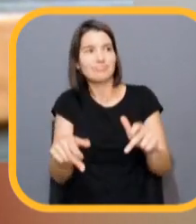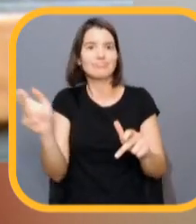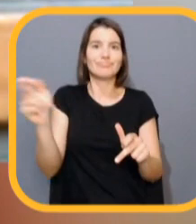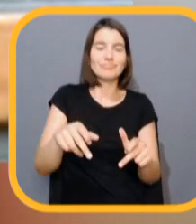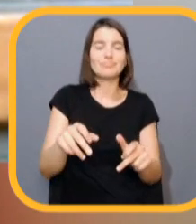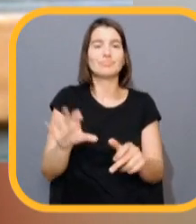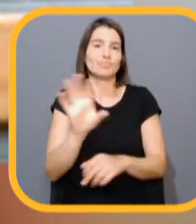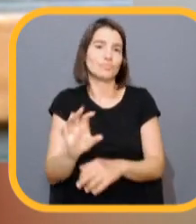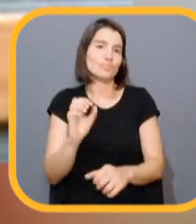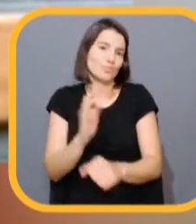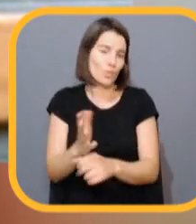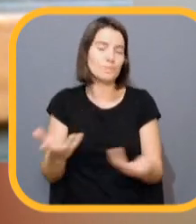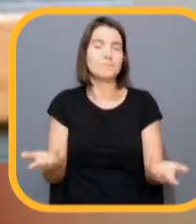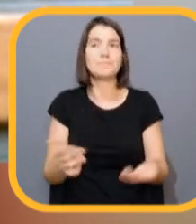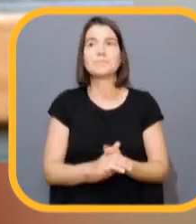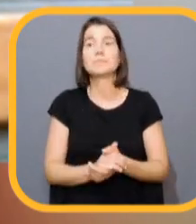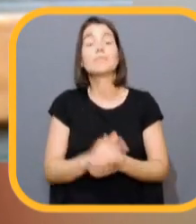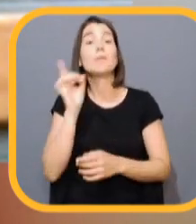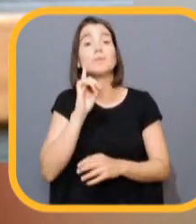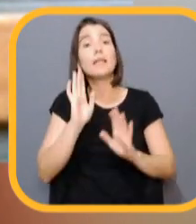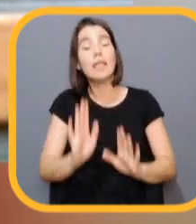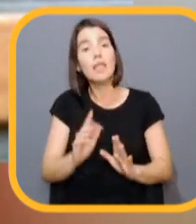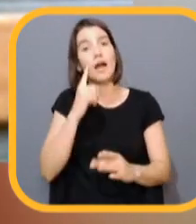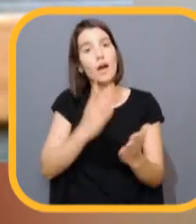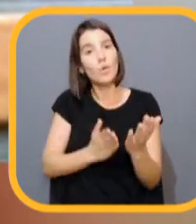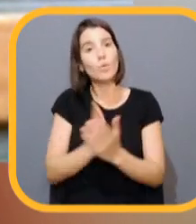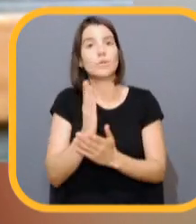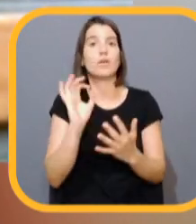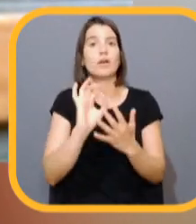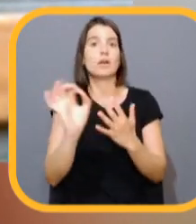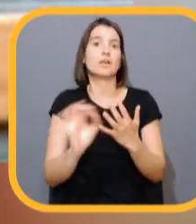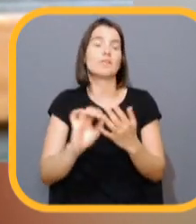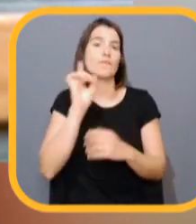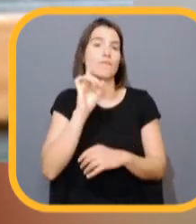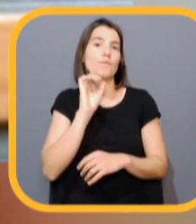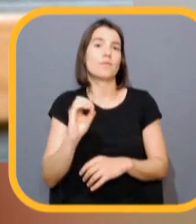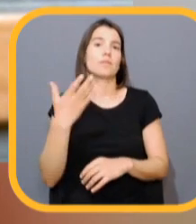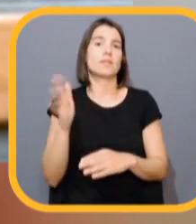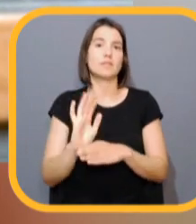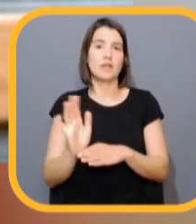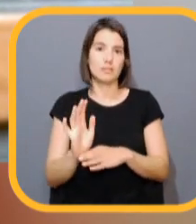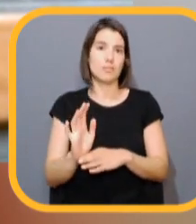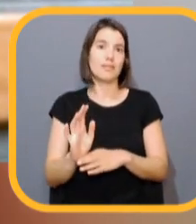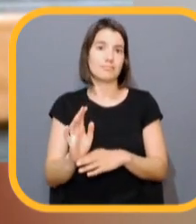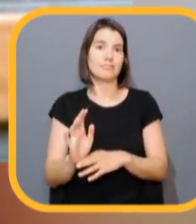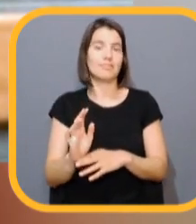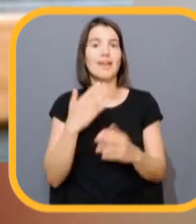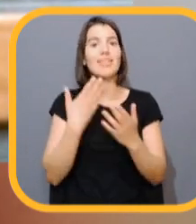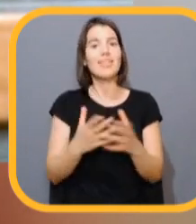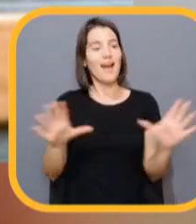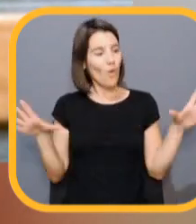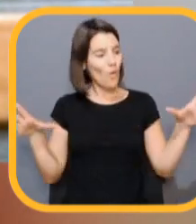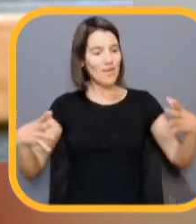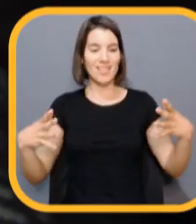outra forma de ter essa experiência. O importante é manter aquilo que para mim são características fundamentais do cinema, a sua